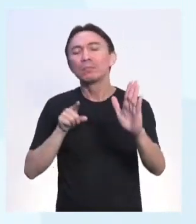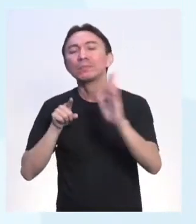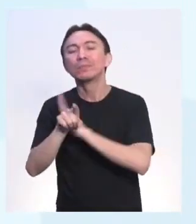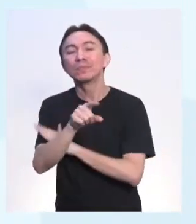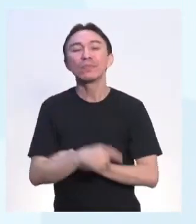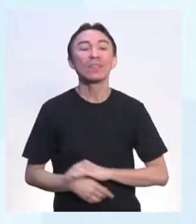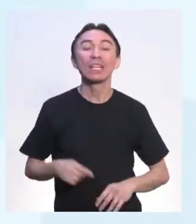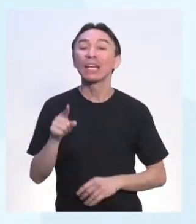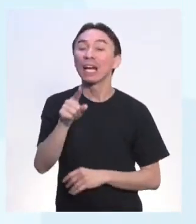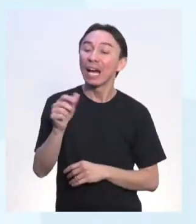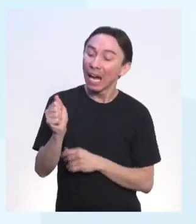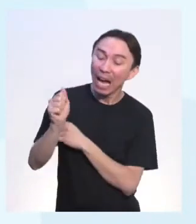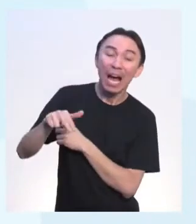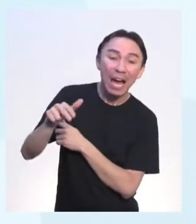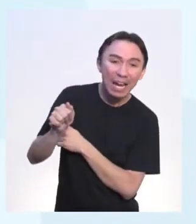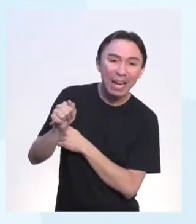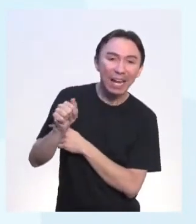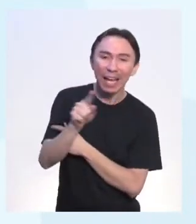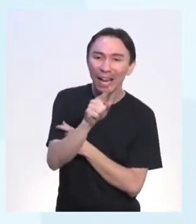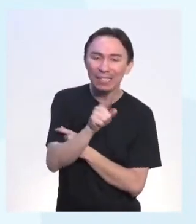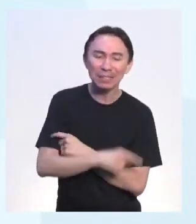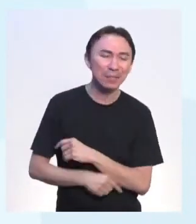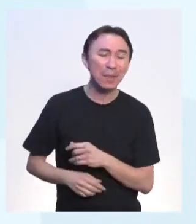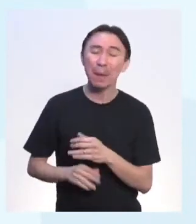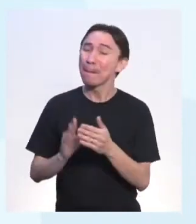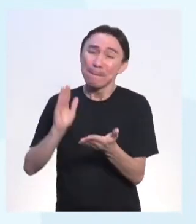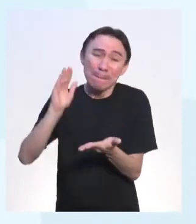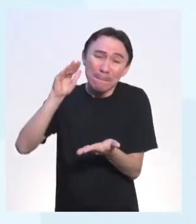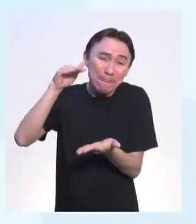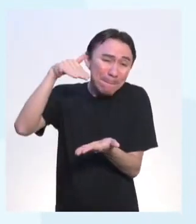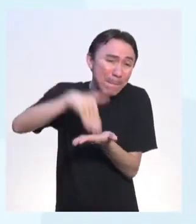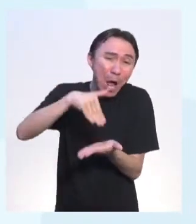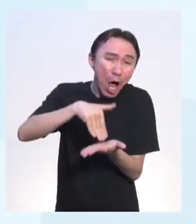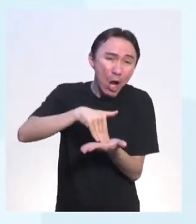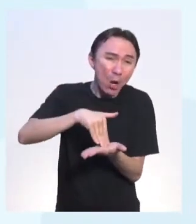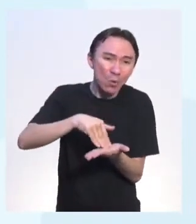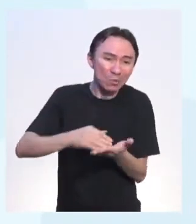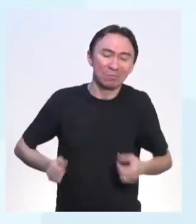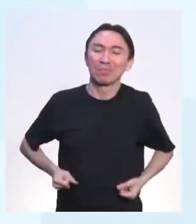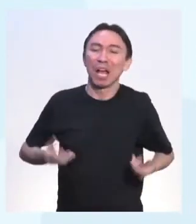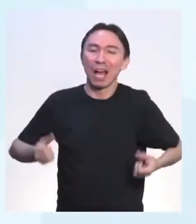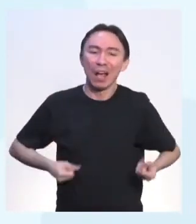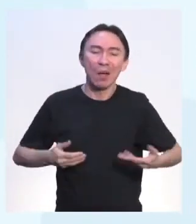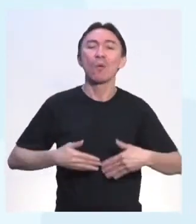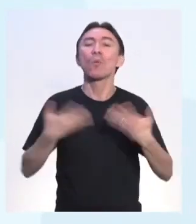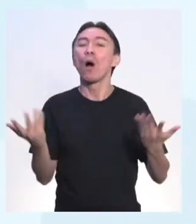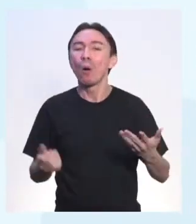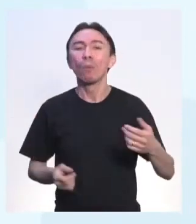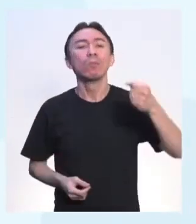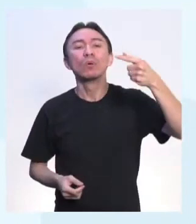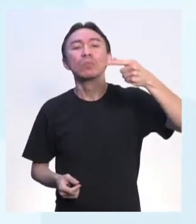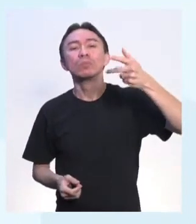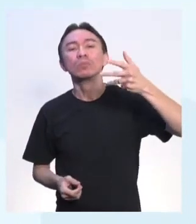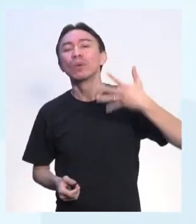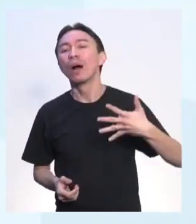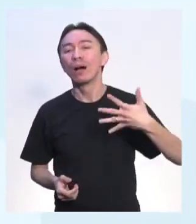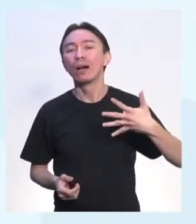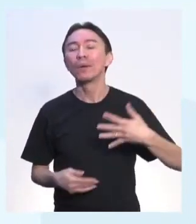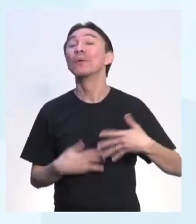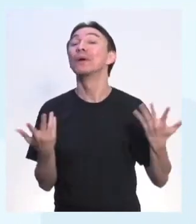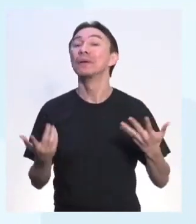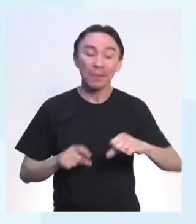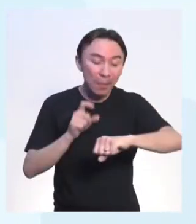que Ana tem menor gasto? Menor. E aí, professora Roberta, quanto tempo